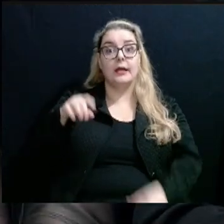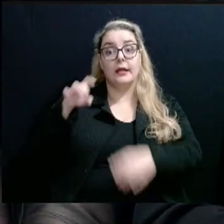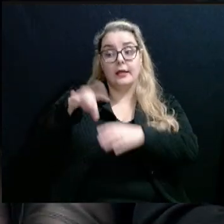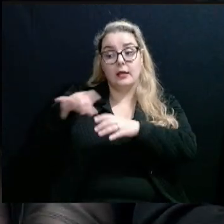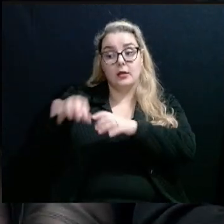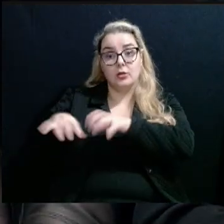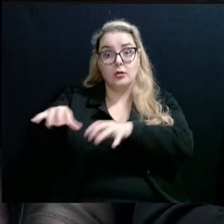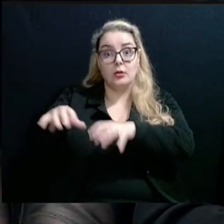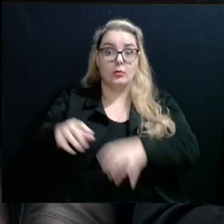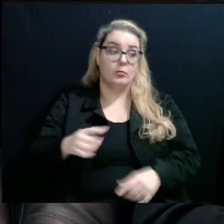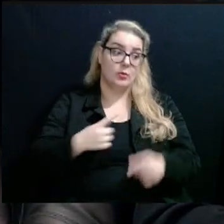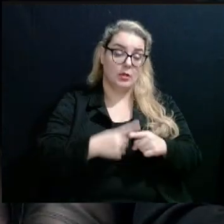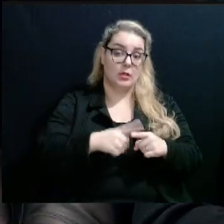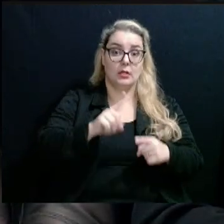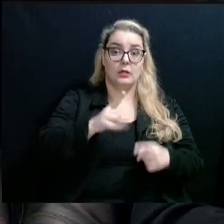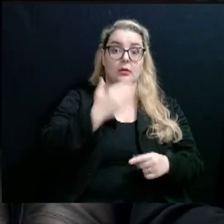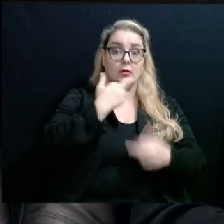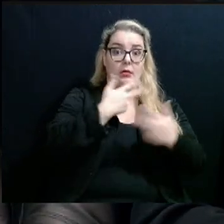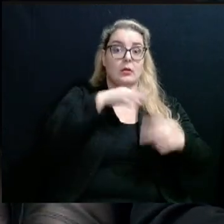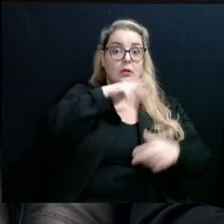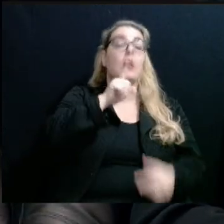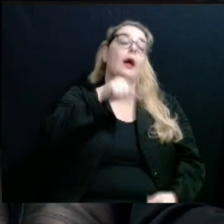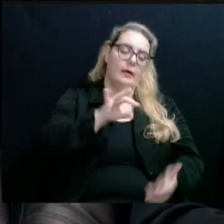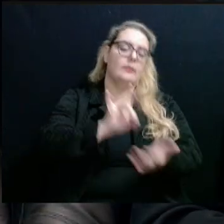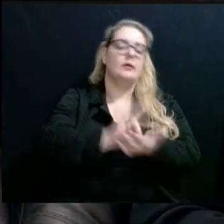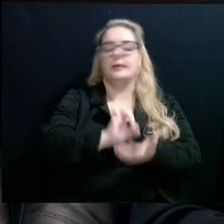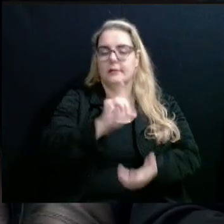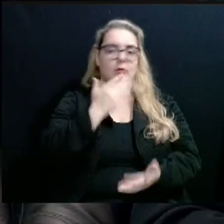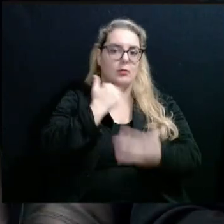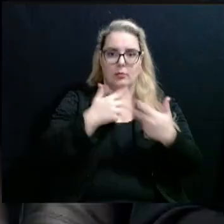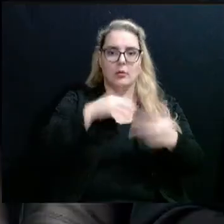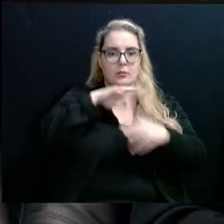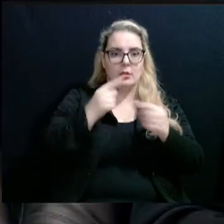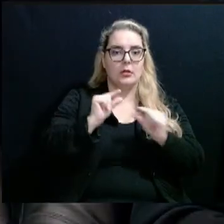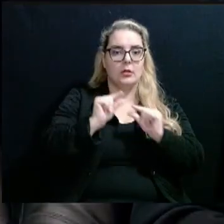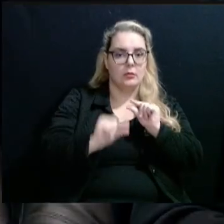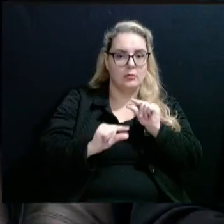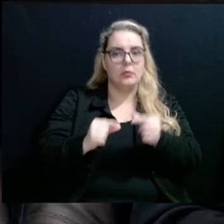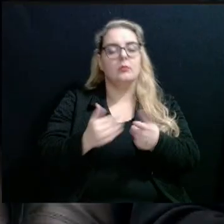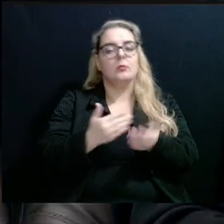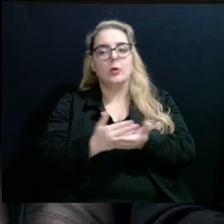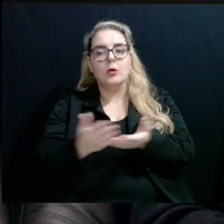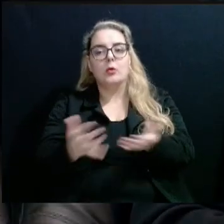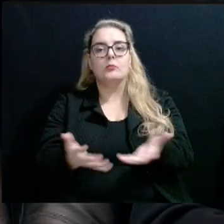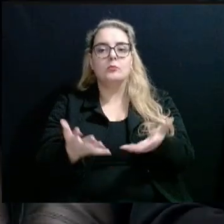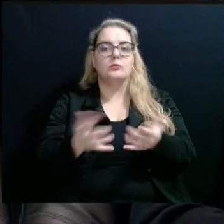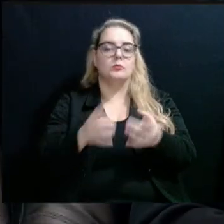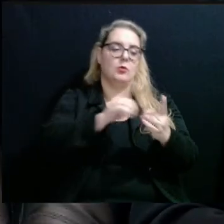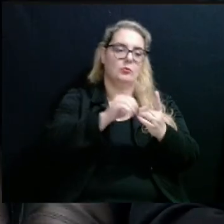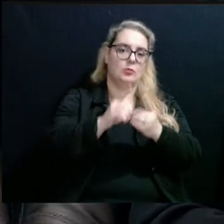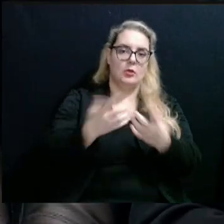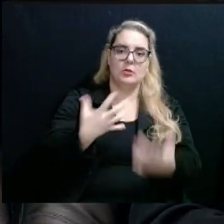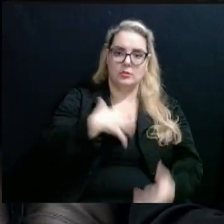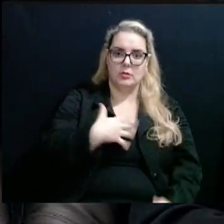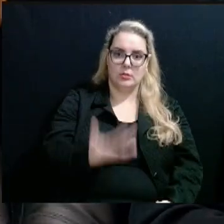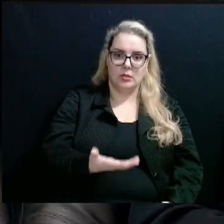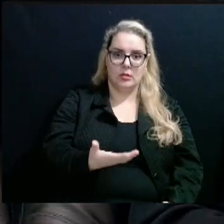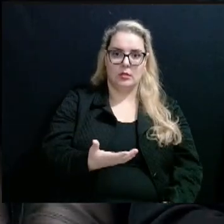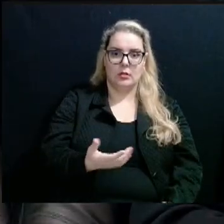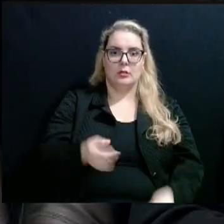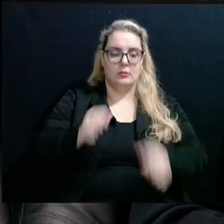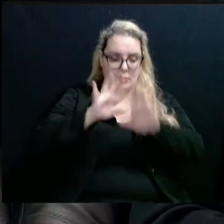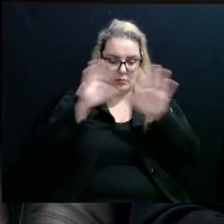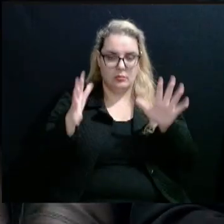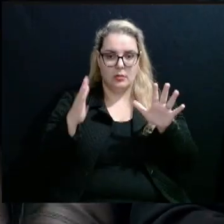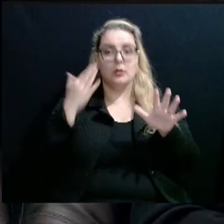É verdade, a gente não come bichinho. Então eu venho aos poucos iniciando essa abordagem com ele. Então primeiro eles terem clareza, entenderem o que eles